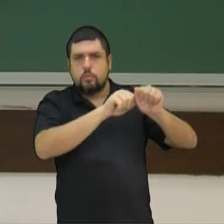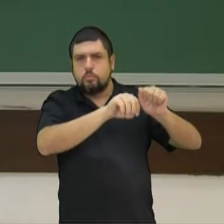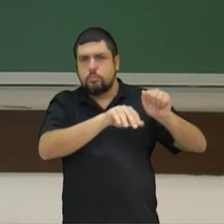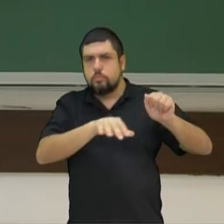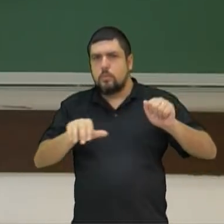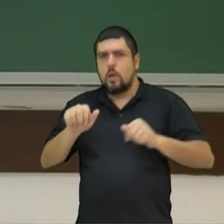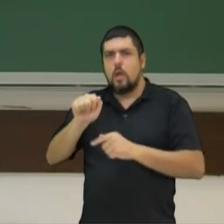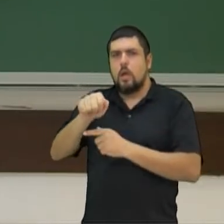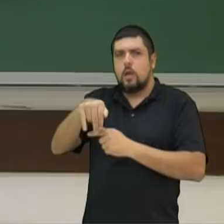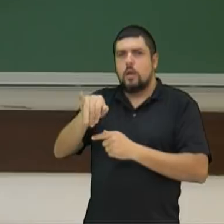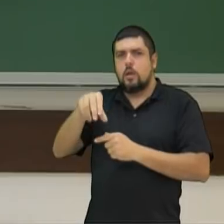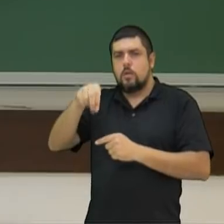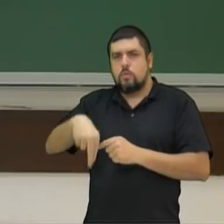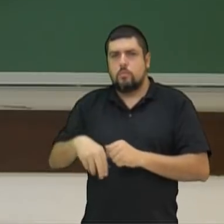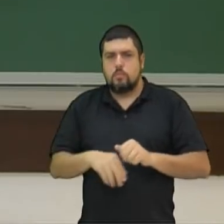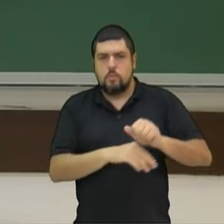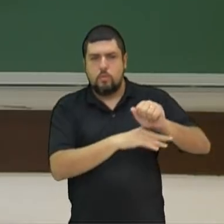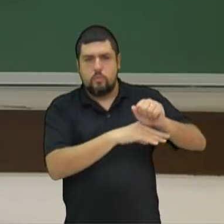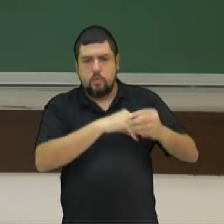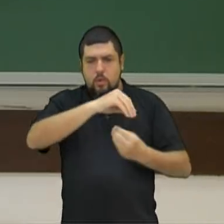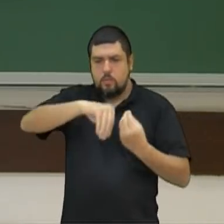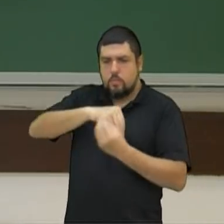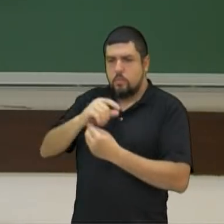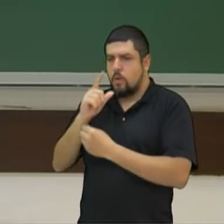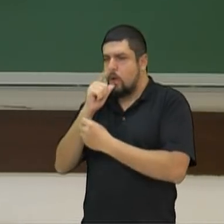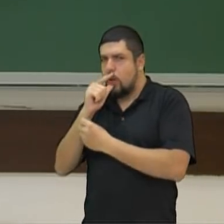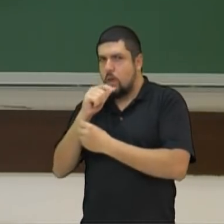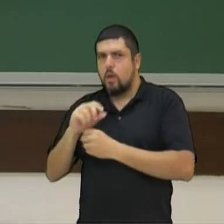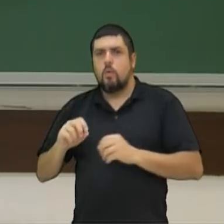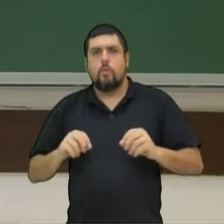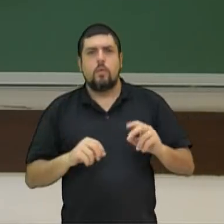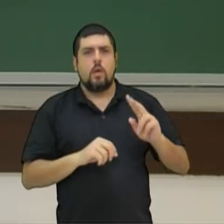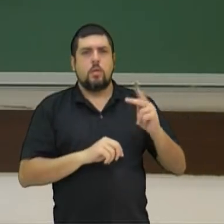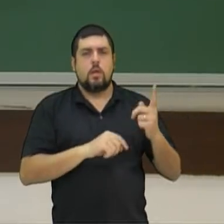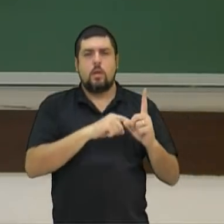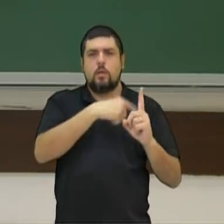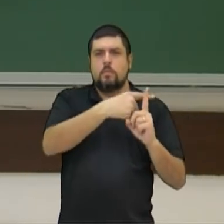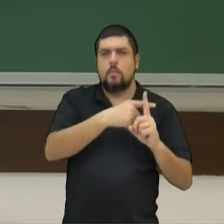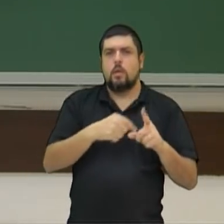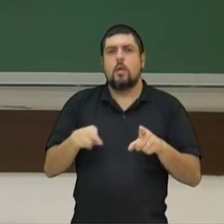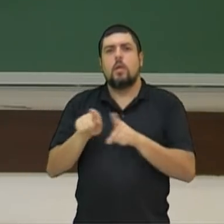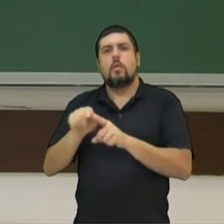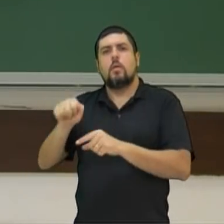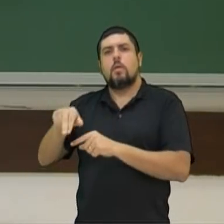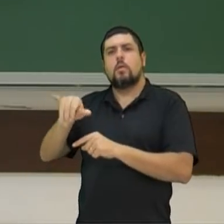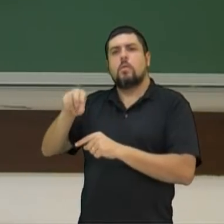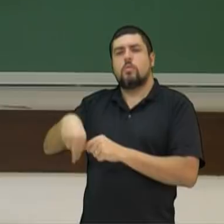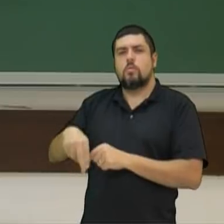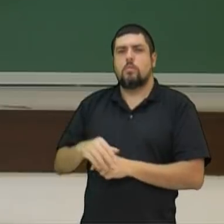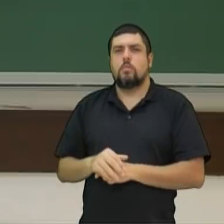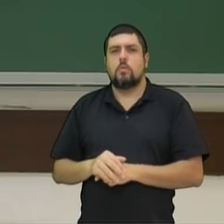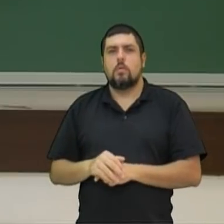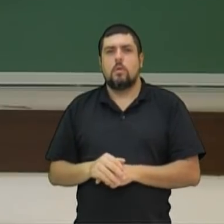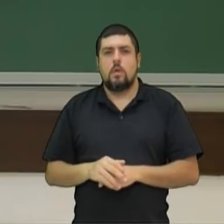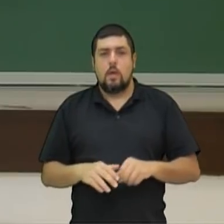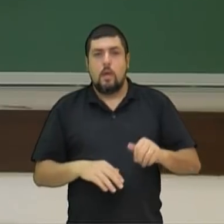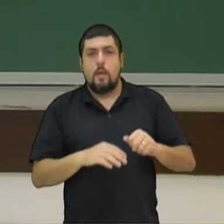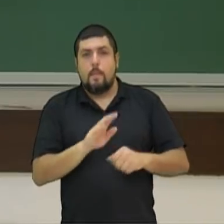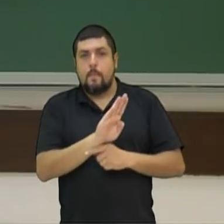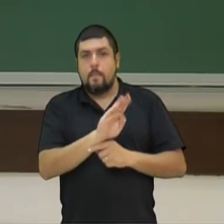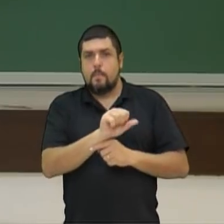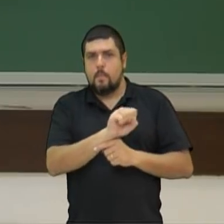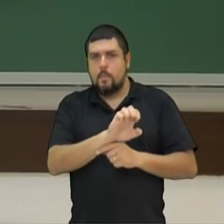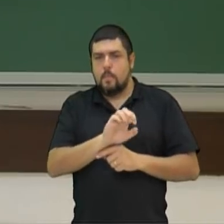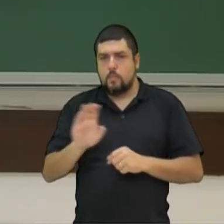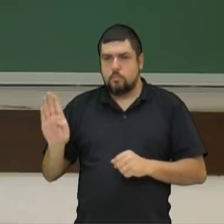ânions? Misturou um ácido com água, solta H+, e solta um ânion. Misturou a base com água, ela